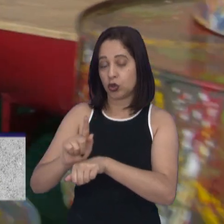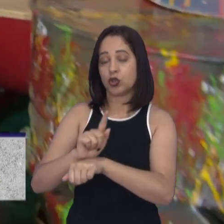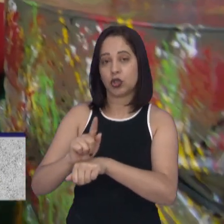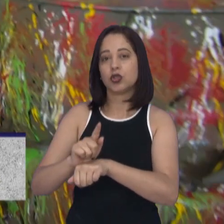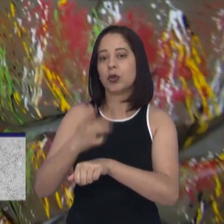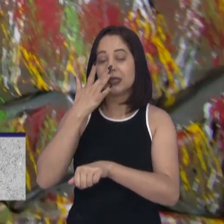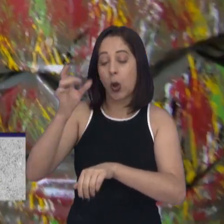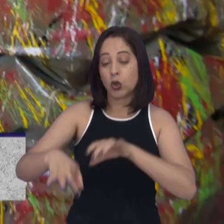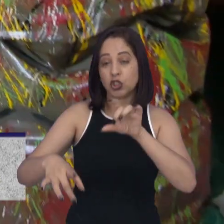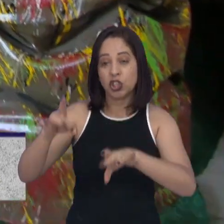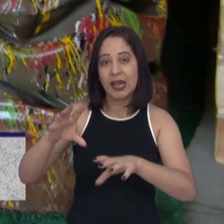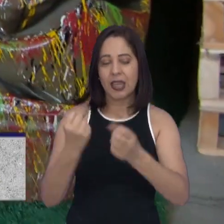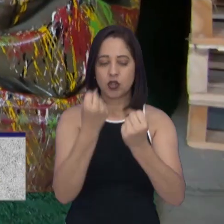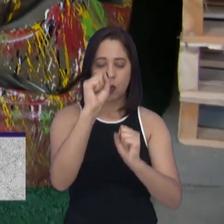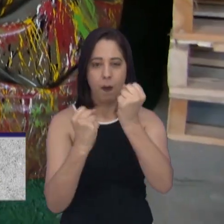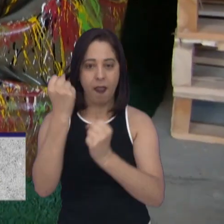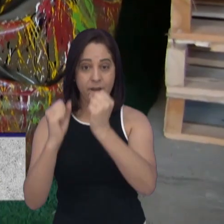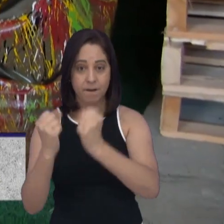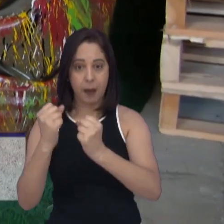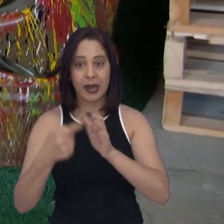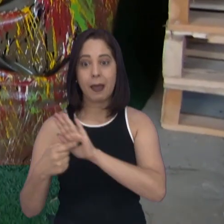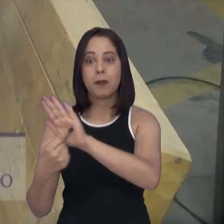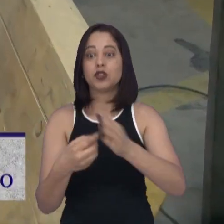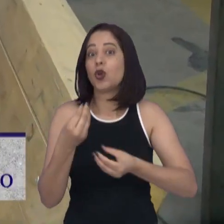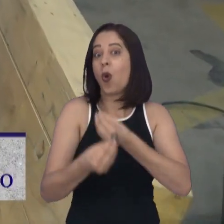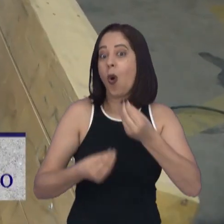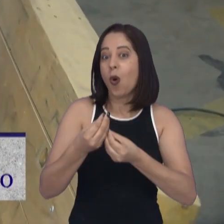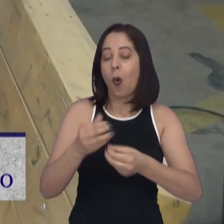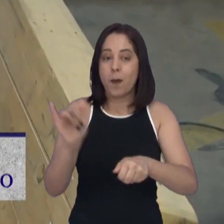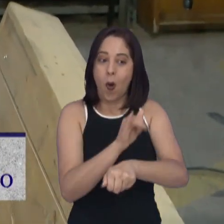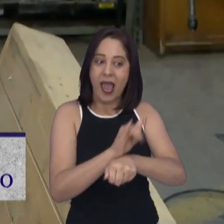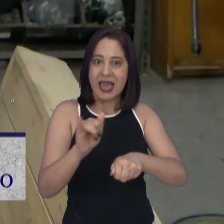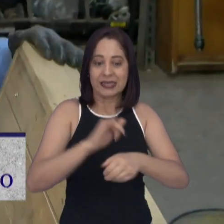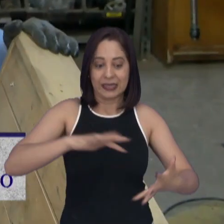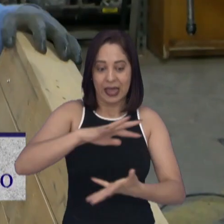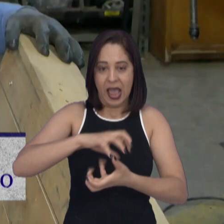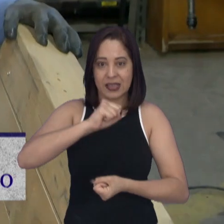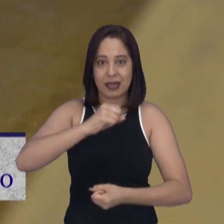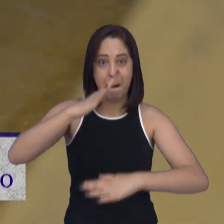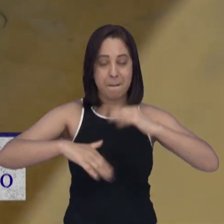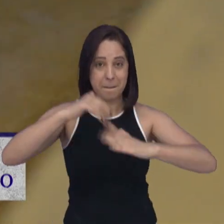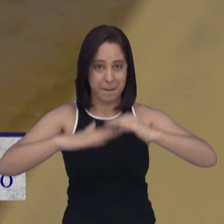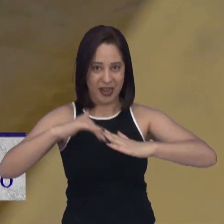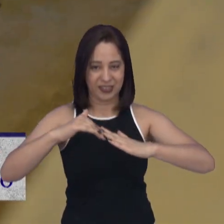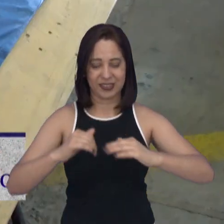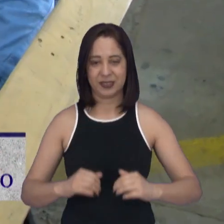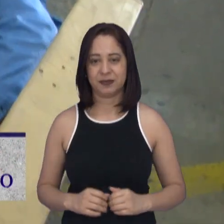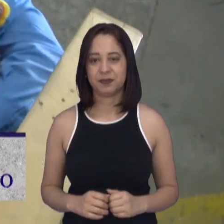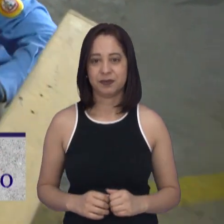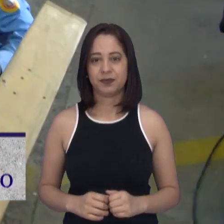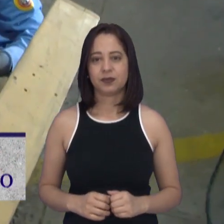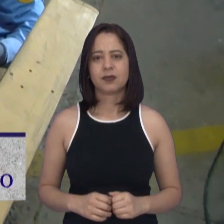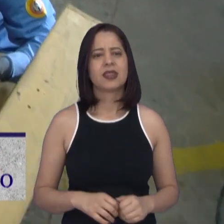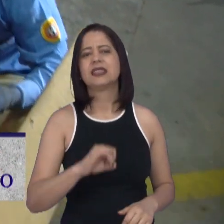industriais e aproveitou para mostrar como o design sustentável é aplicado na prática no quadro Job do Dia. Uma